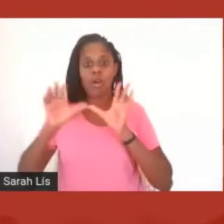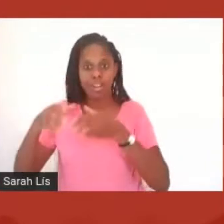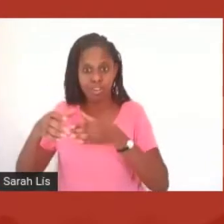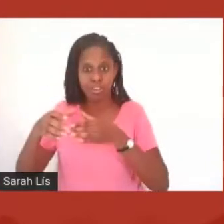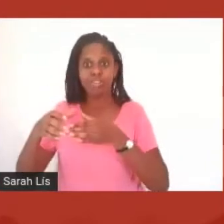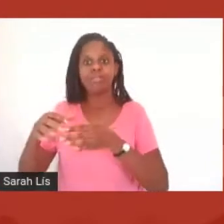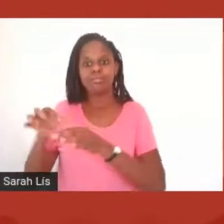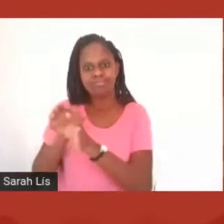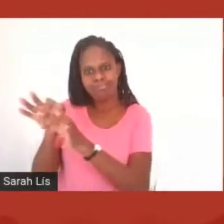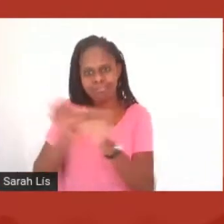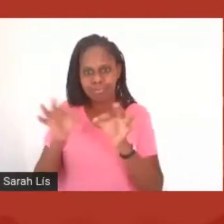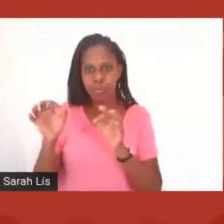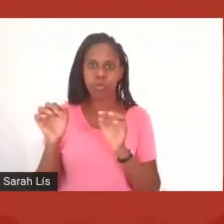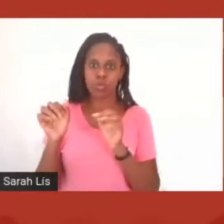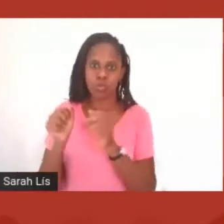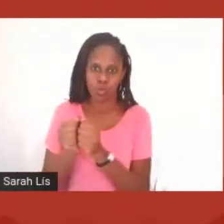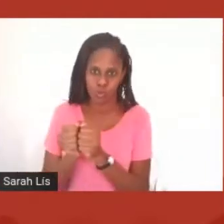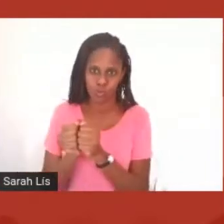tá?